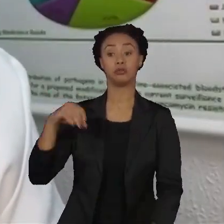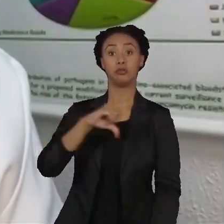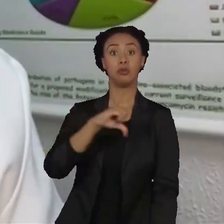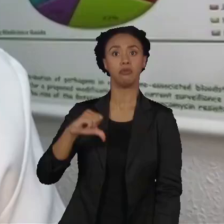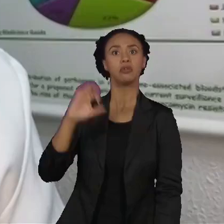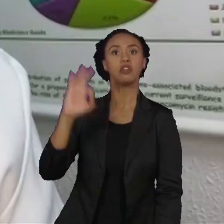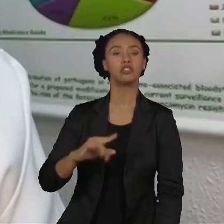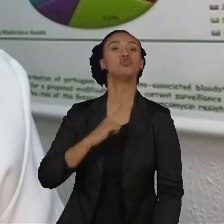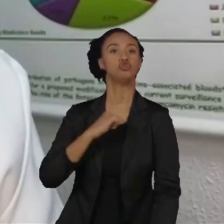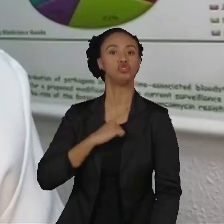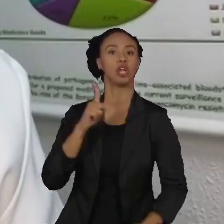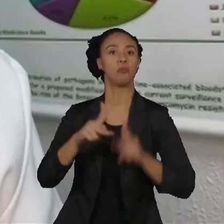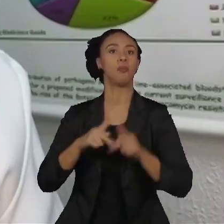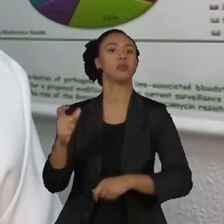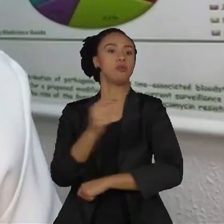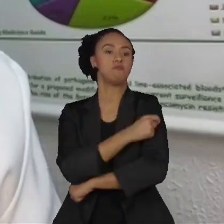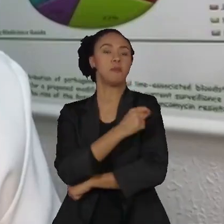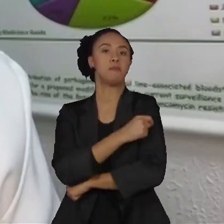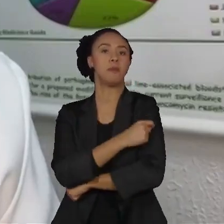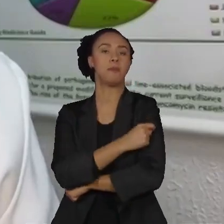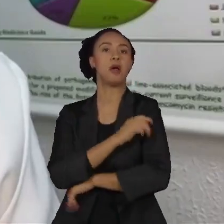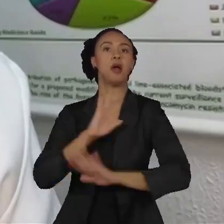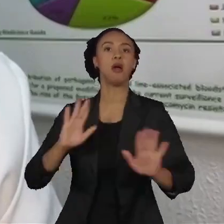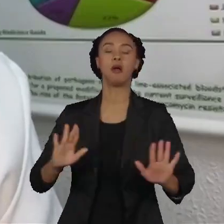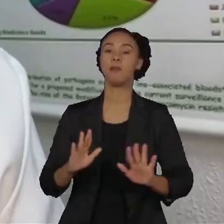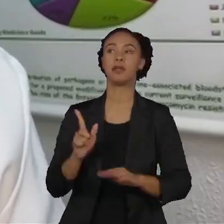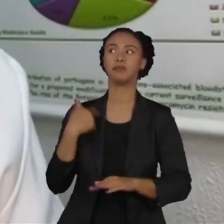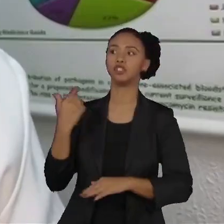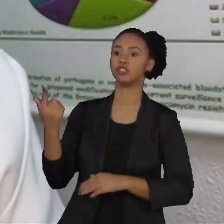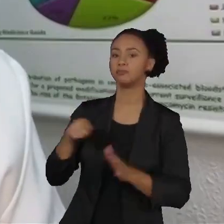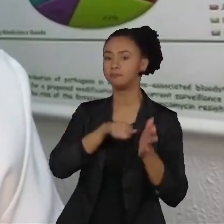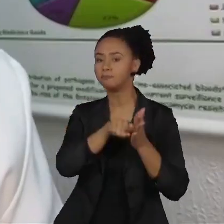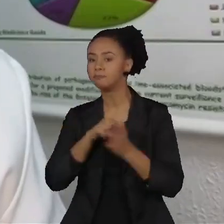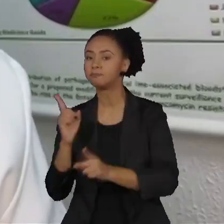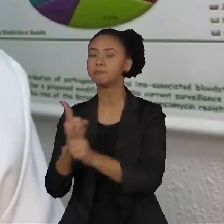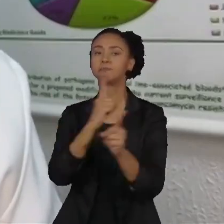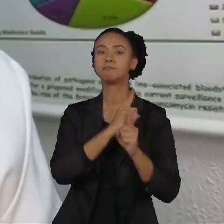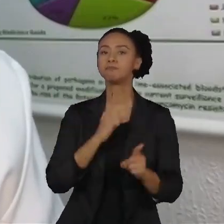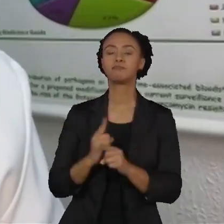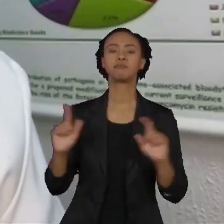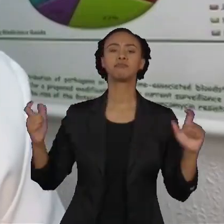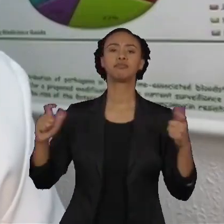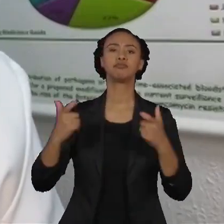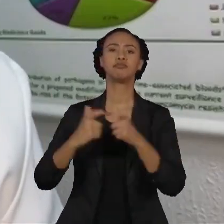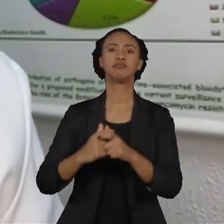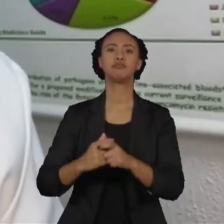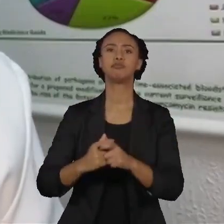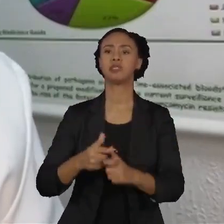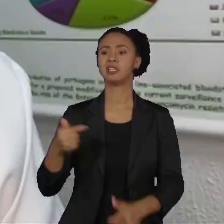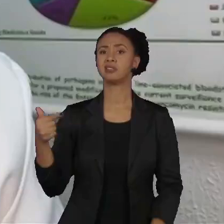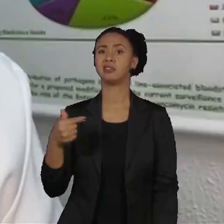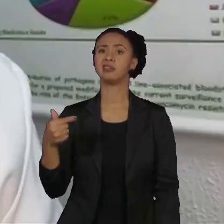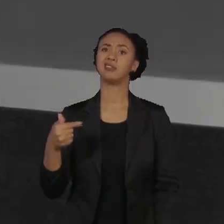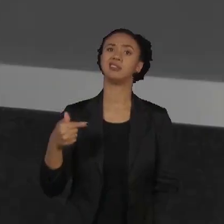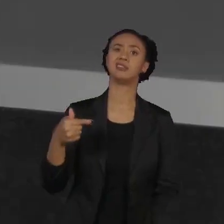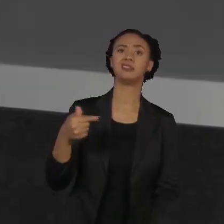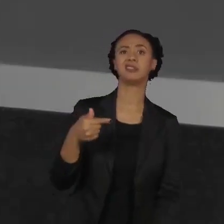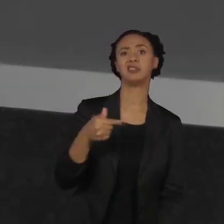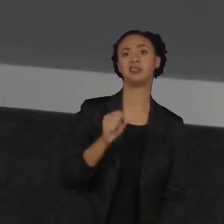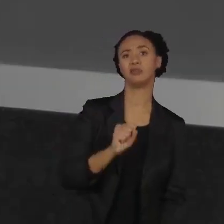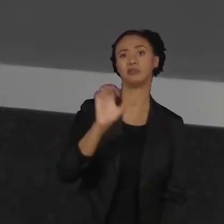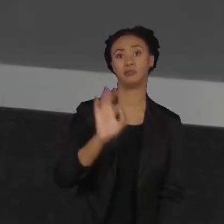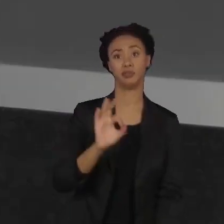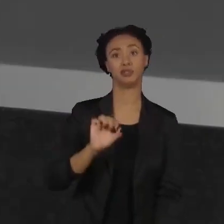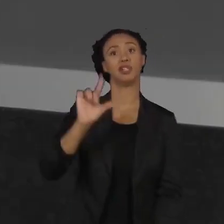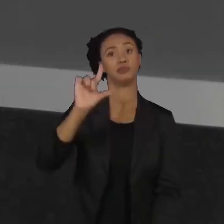99% e as últimas notícias que a gente tem é que essa cobertura caiu para 77%, 78%. Doutor,